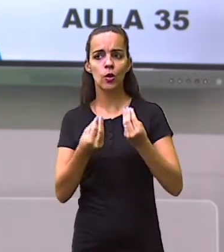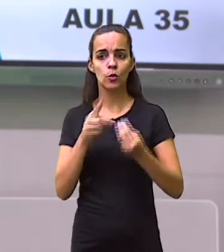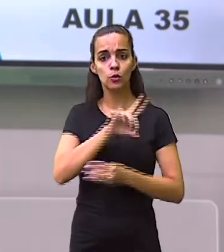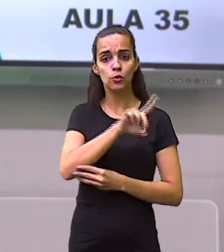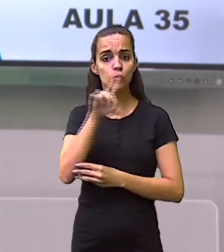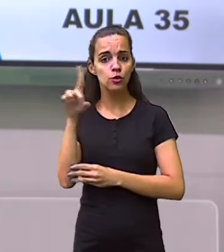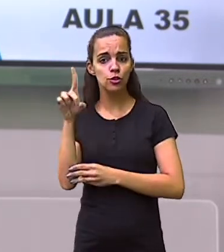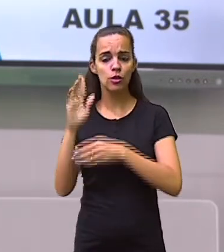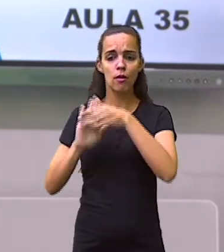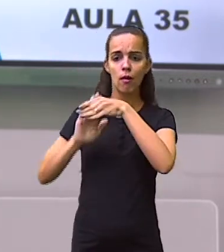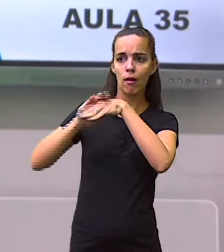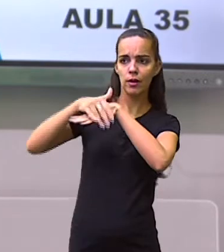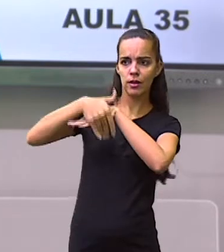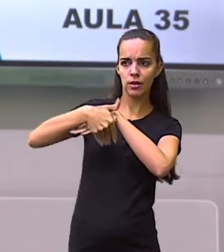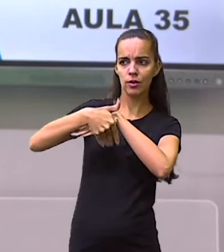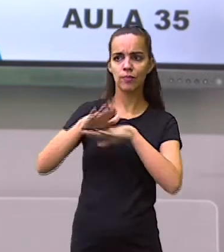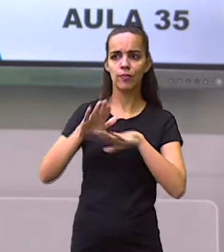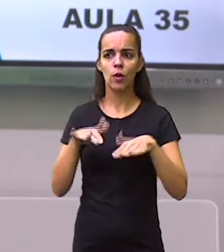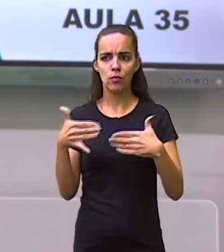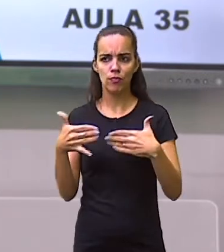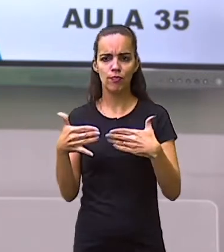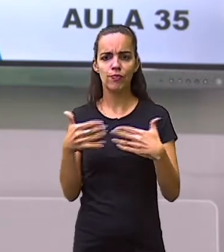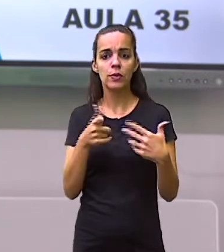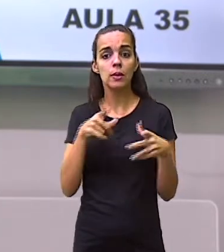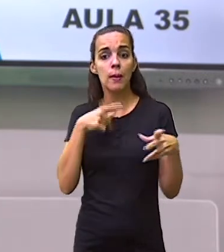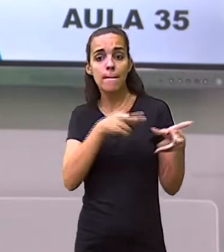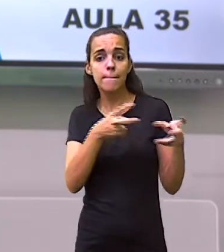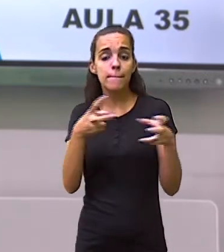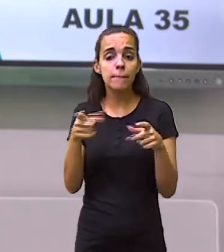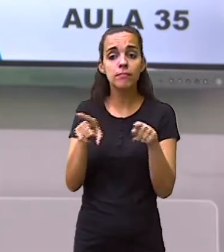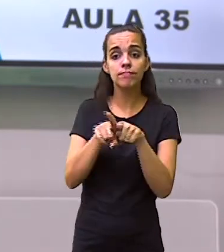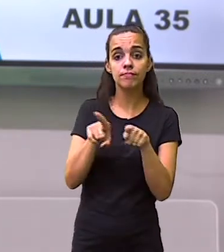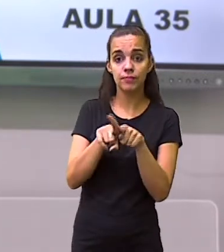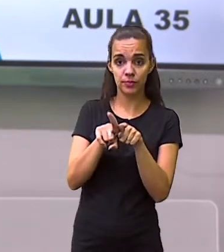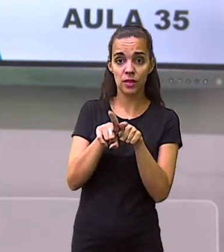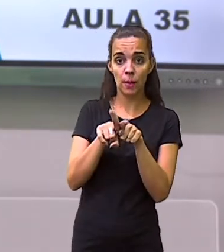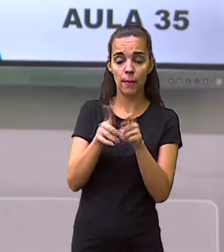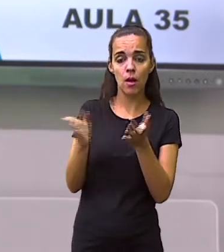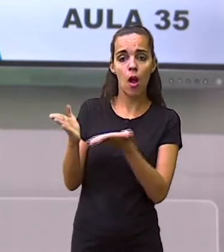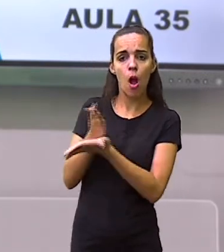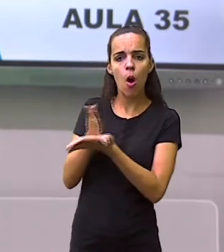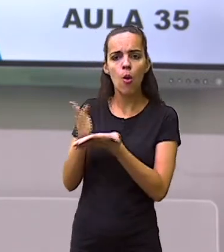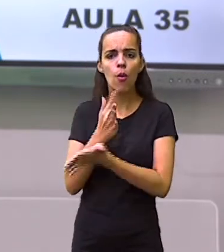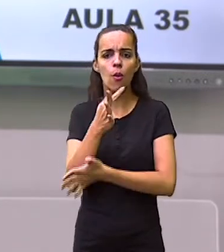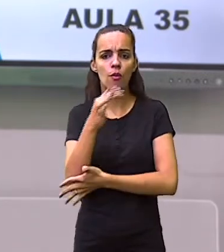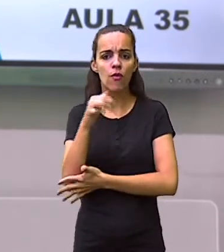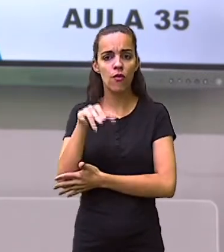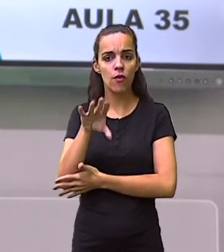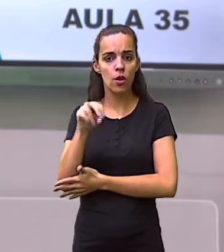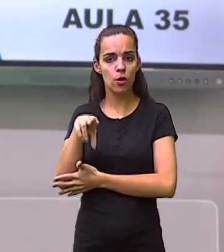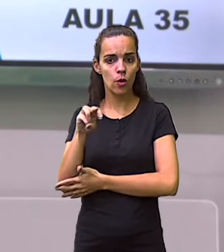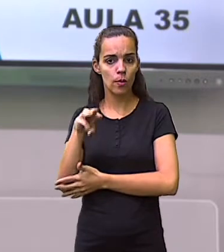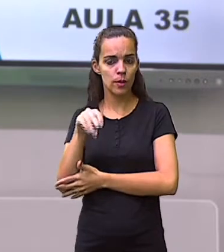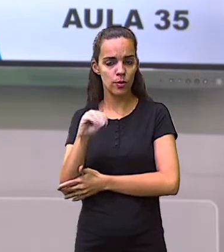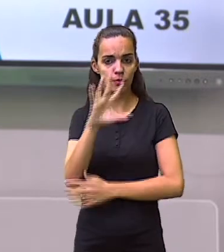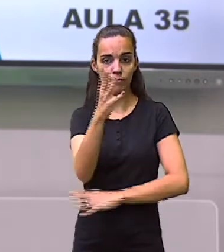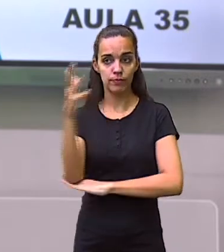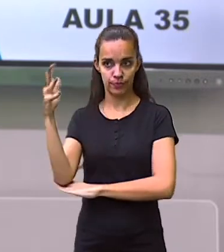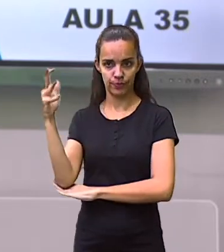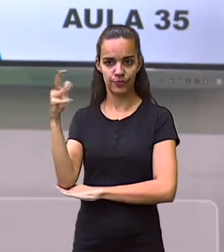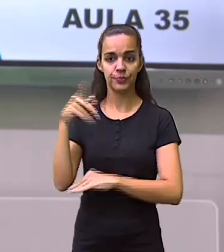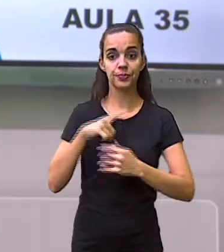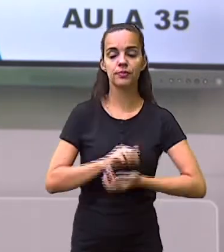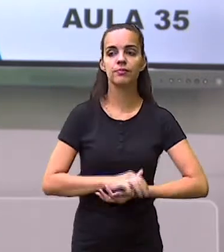a noite, assim como o fenômeno que está associado ao movimento de